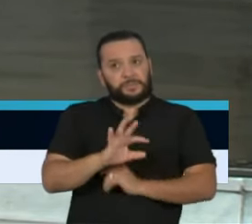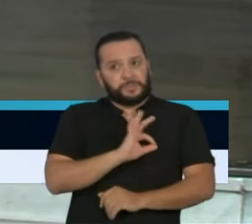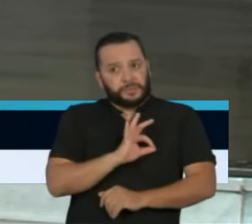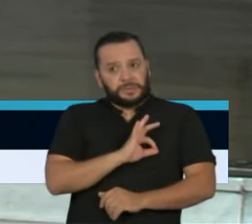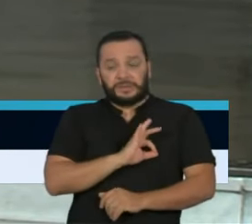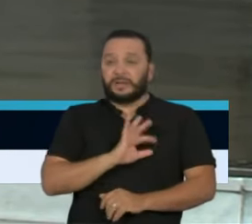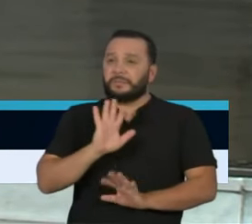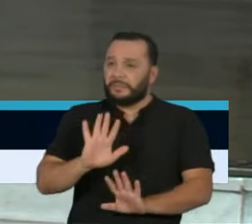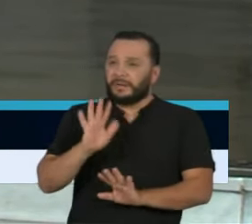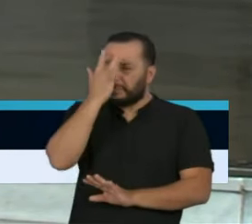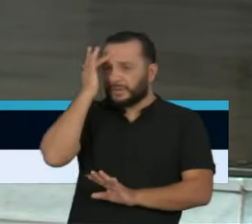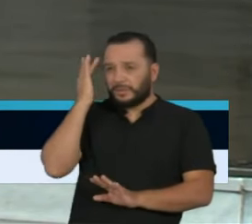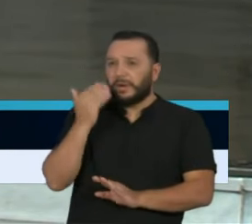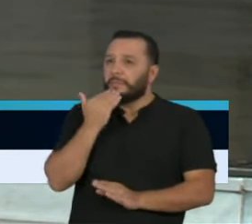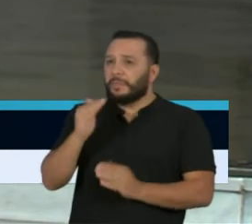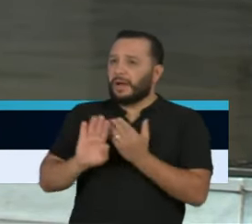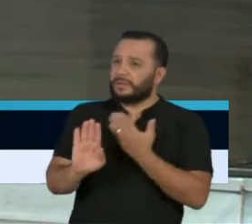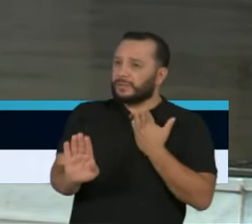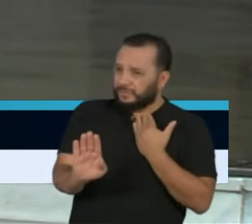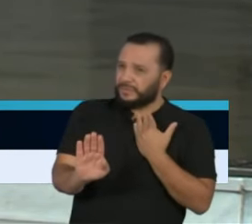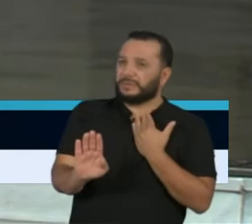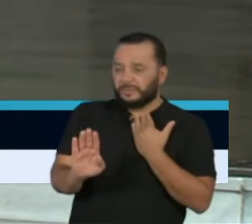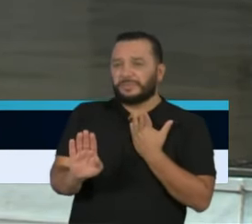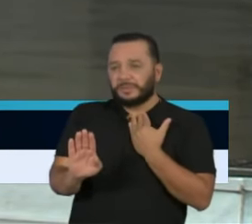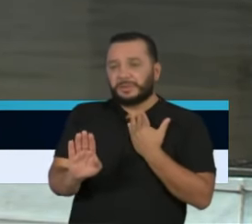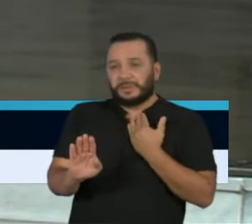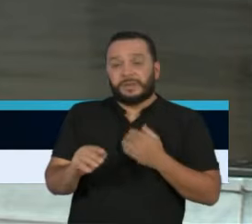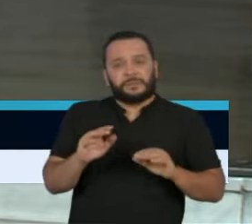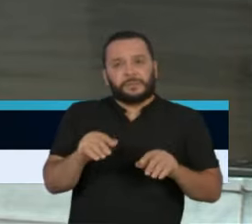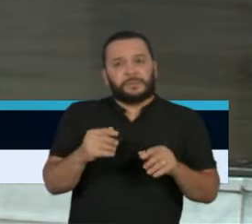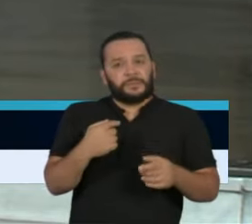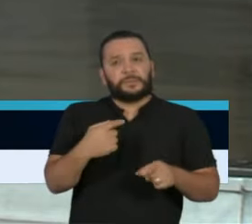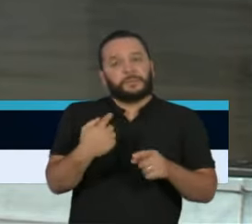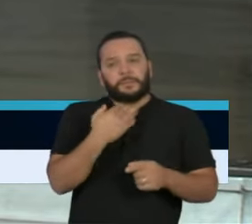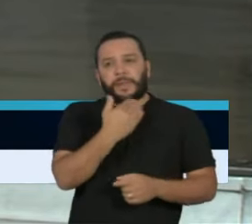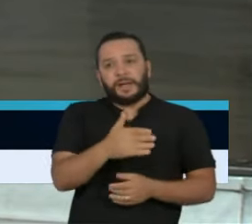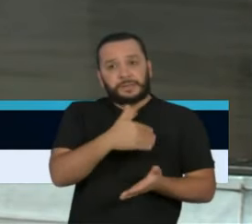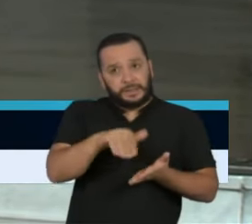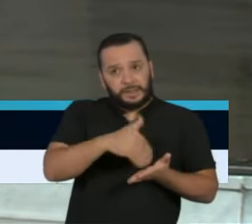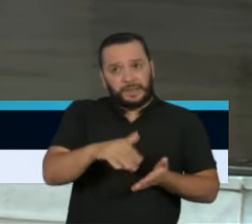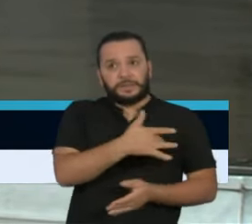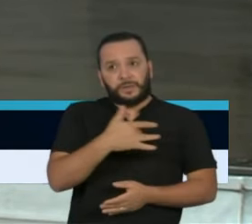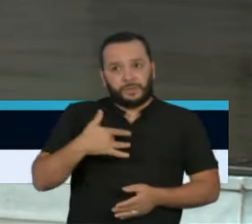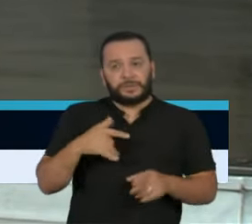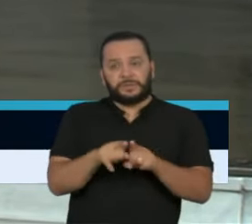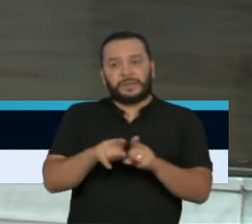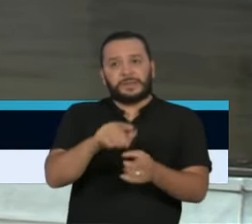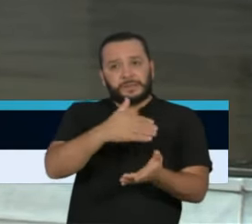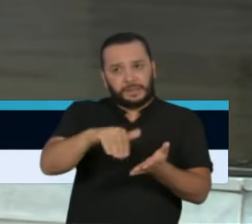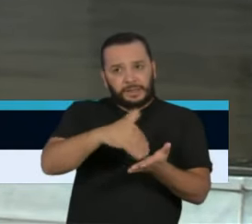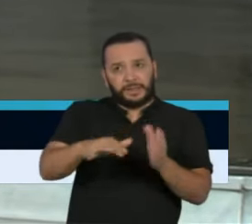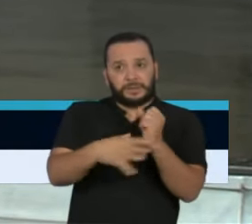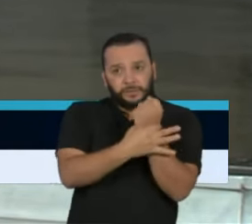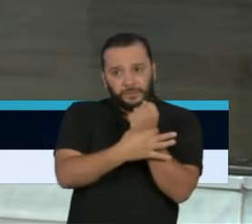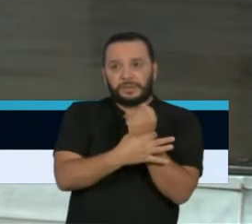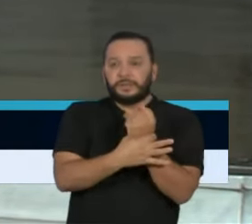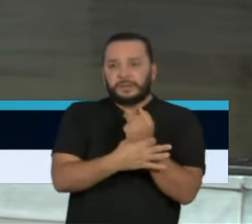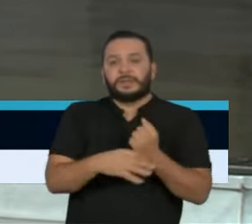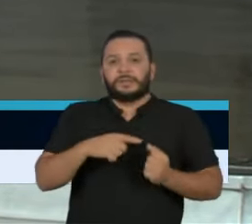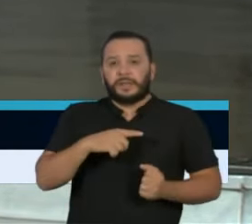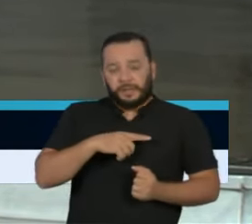momento, tanto o secretário da Saúde quanto o secretário da Segurança Urbana estão tentando reorganizar o efetivo, liberando o pessoal que está no